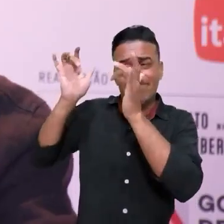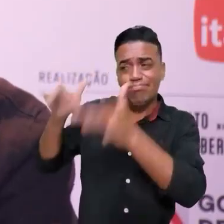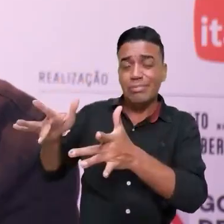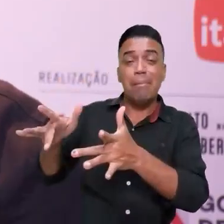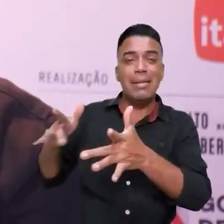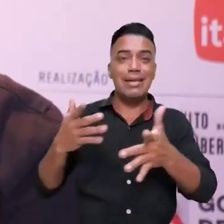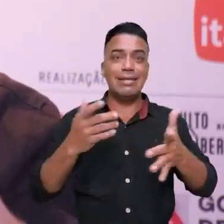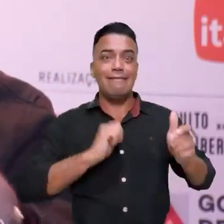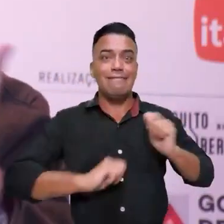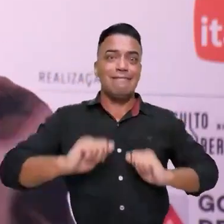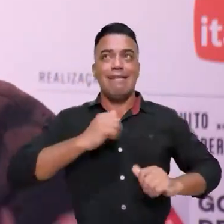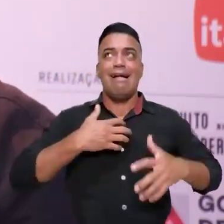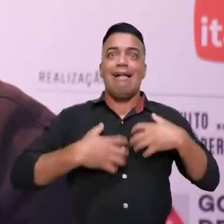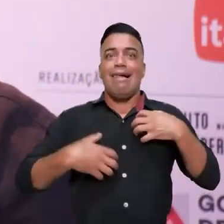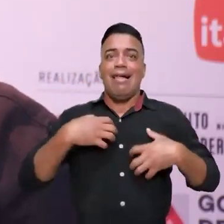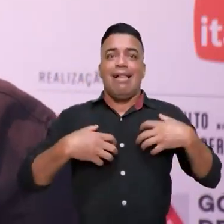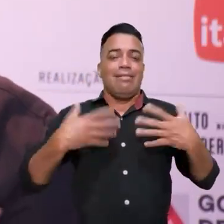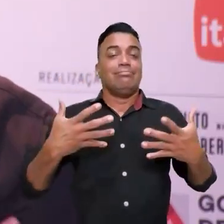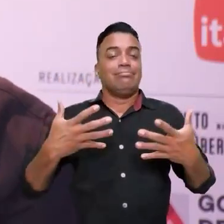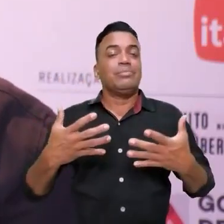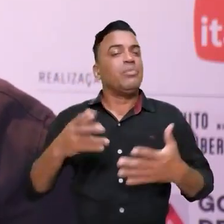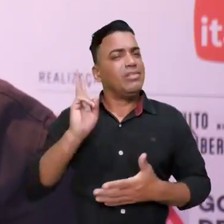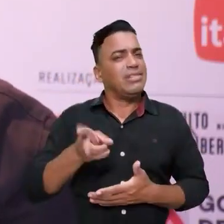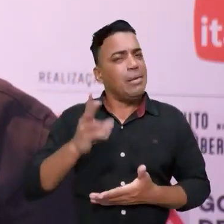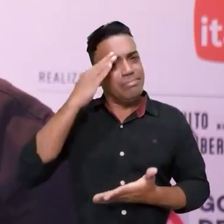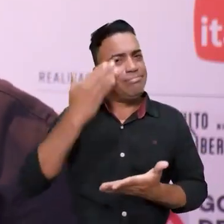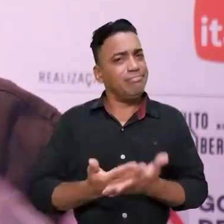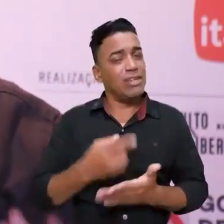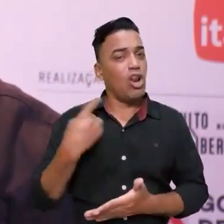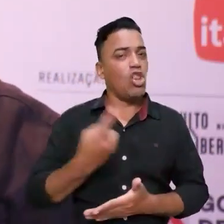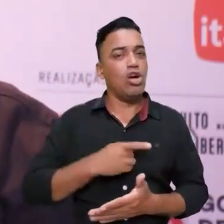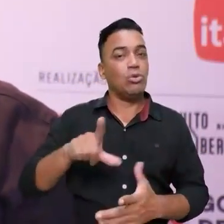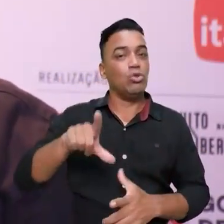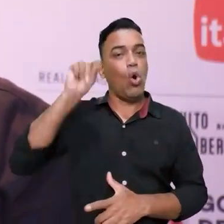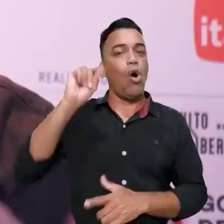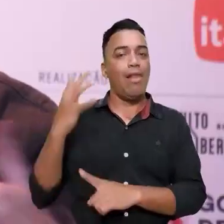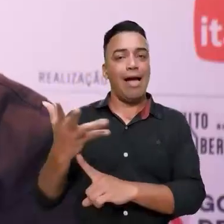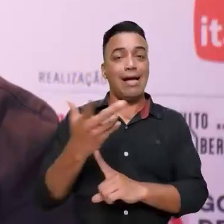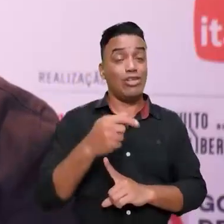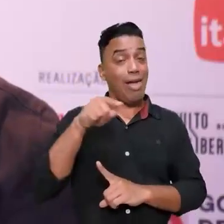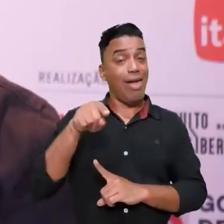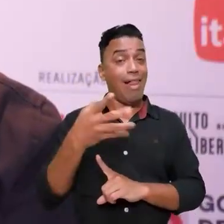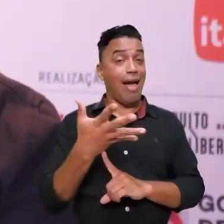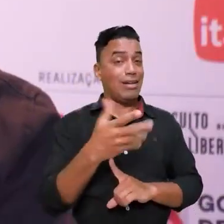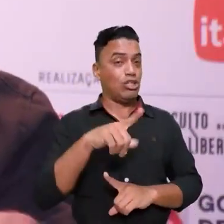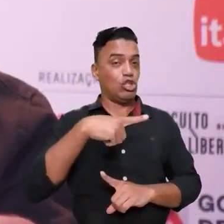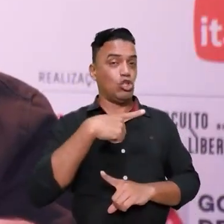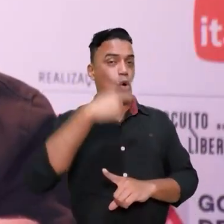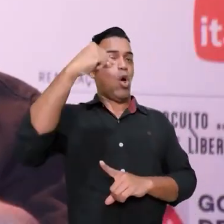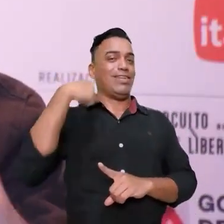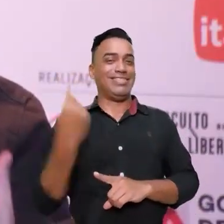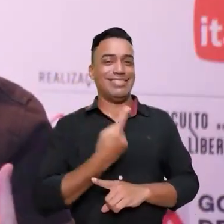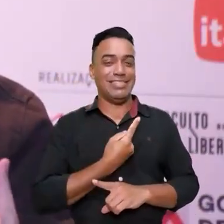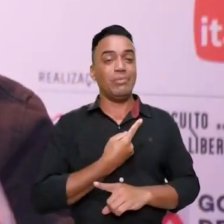Mas essa inquietação e as coisas foram... Eu sempre acredito mesmo que nós não escolhemos a arte nos escolhe. E aí